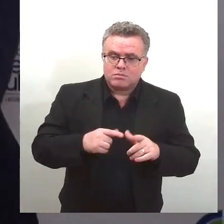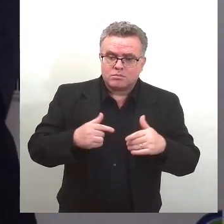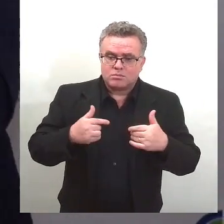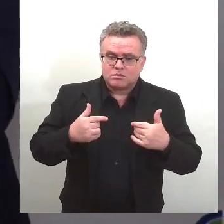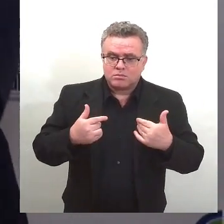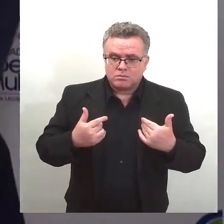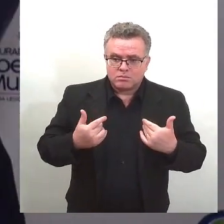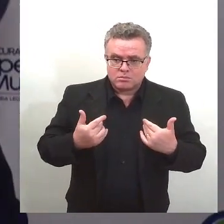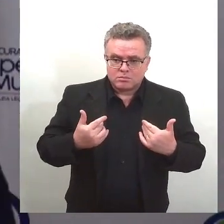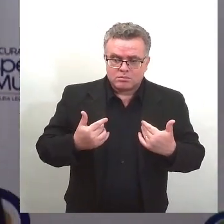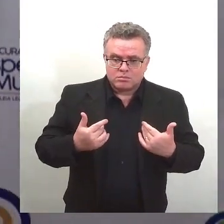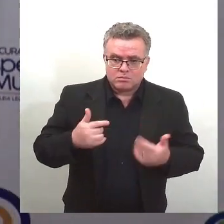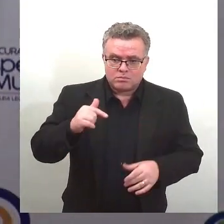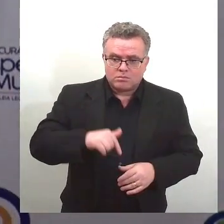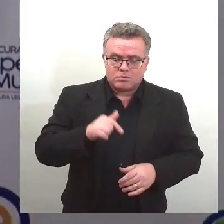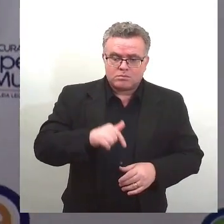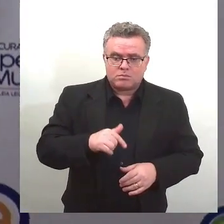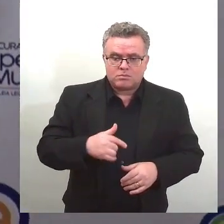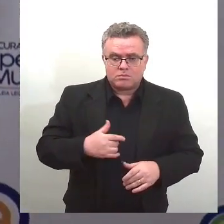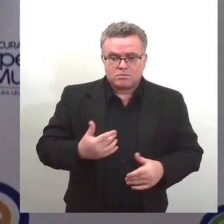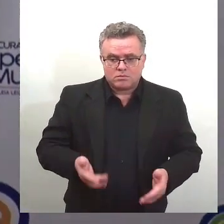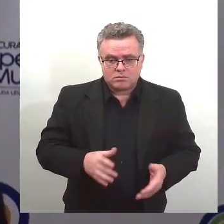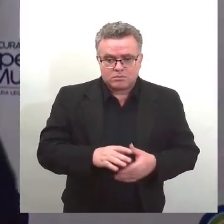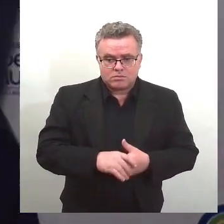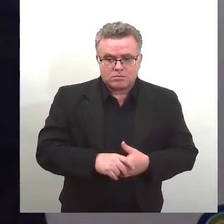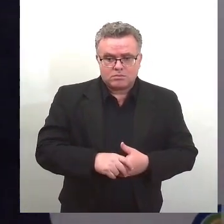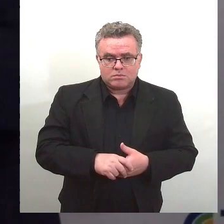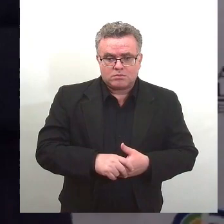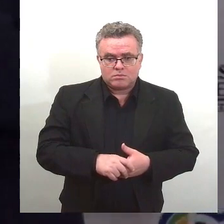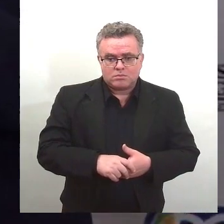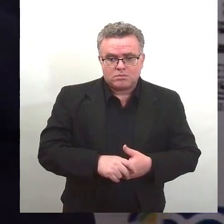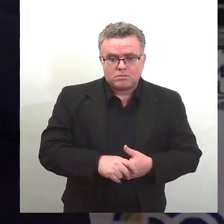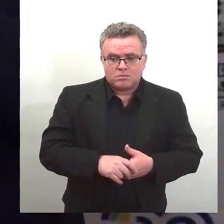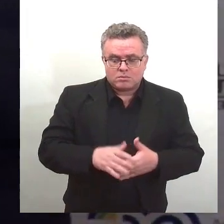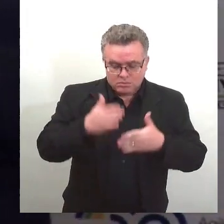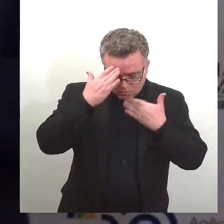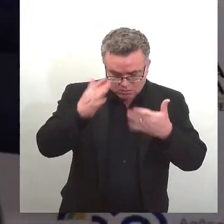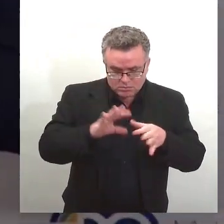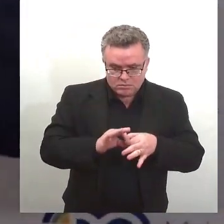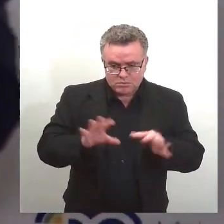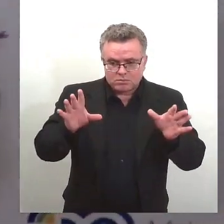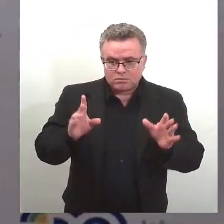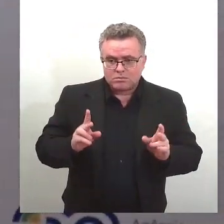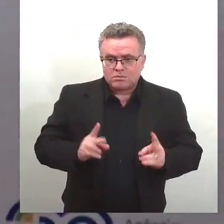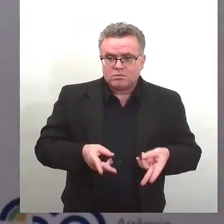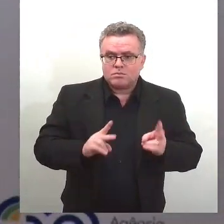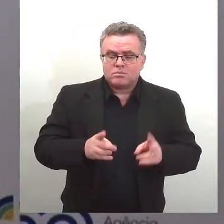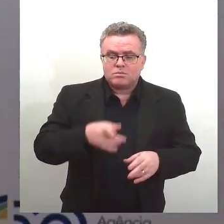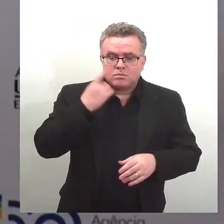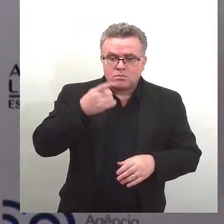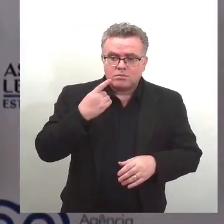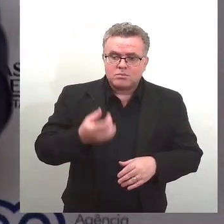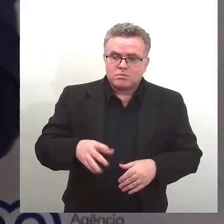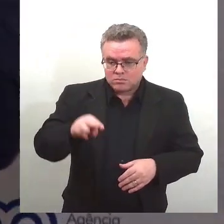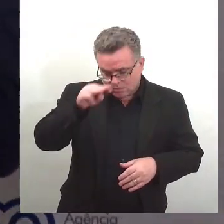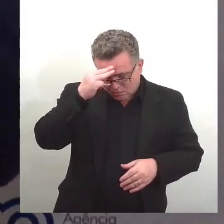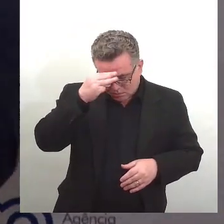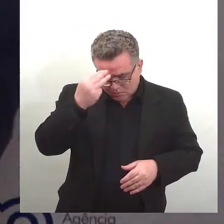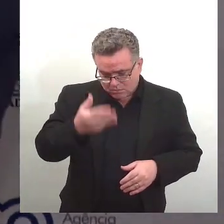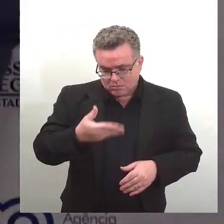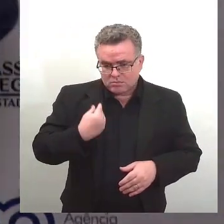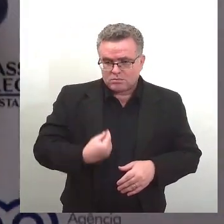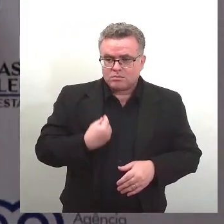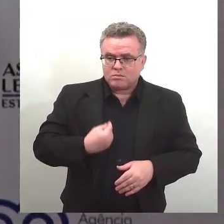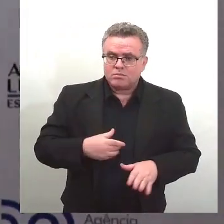aqui, que é o nosso papel no Direto do Plenário. Estamos sempre à disposição. Muito obrigado mais uma vez ao deputado Ibrahim